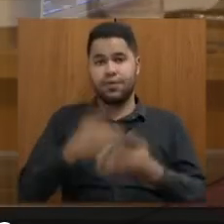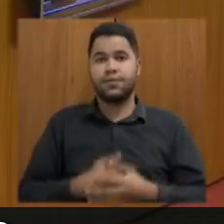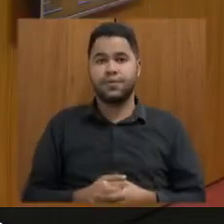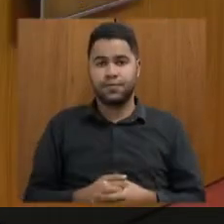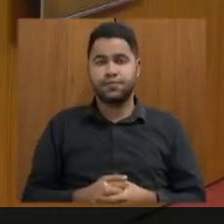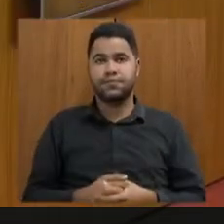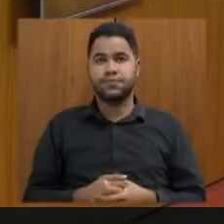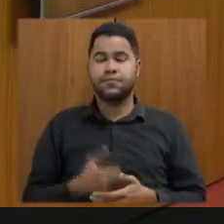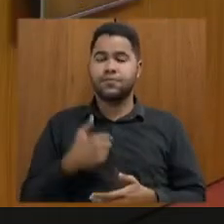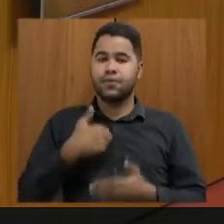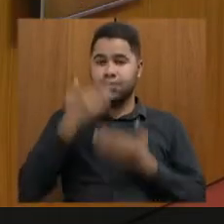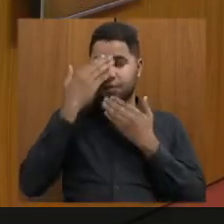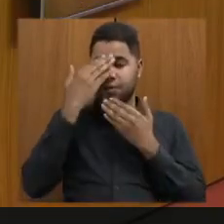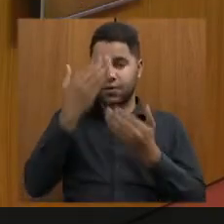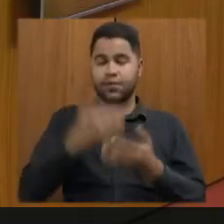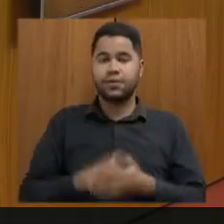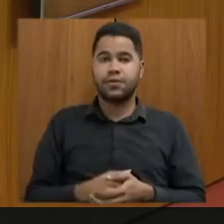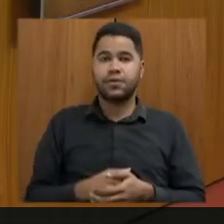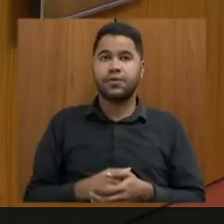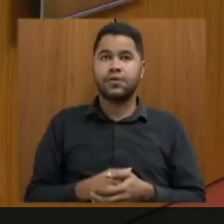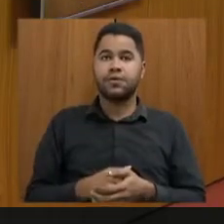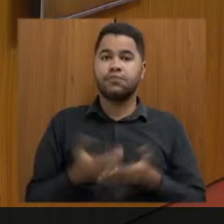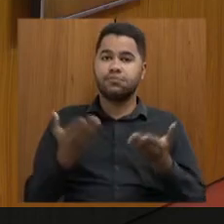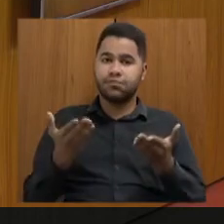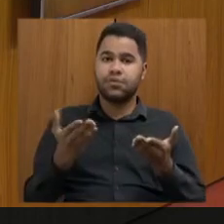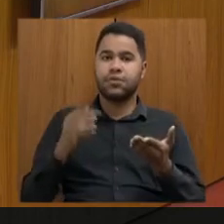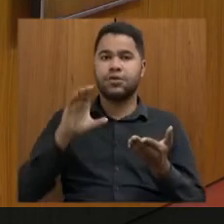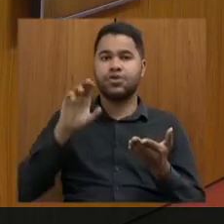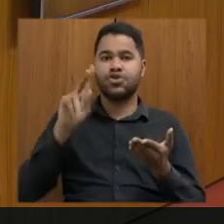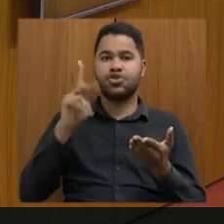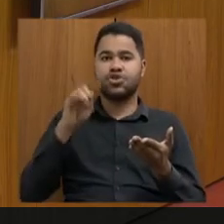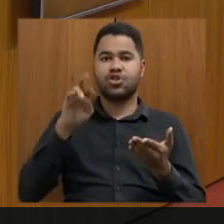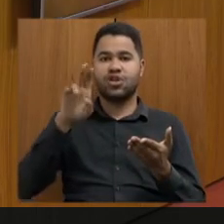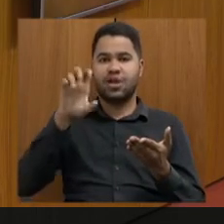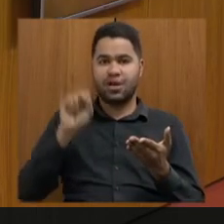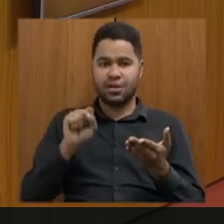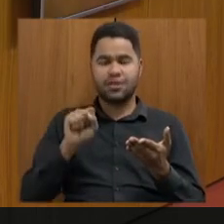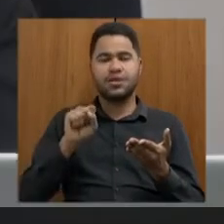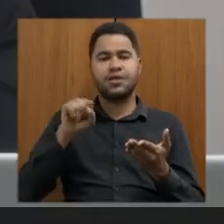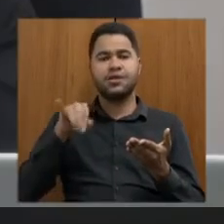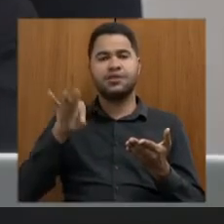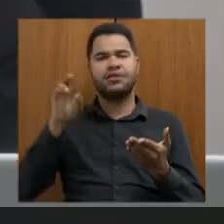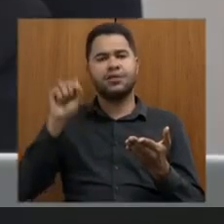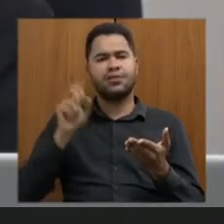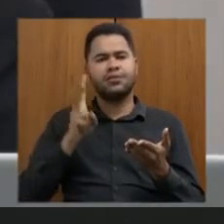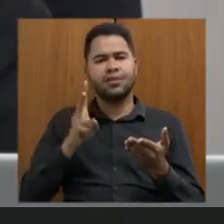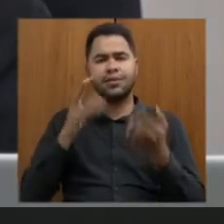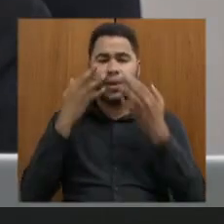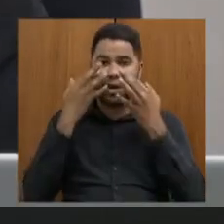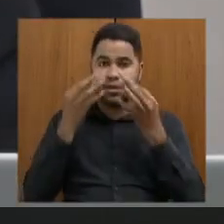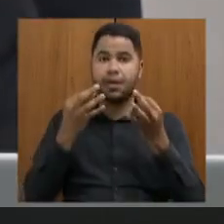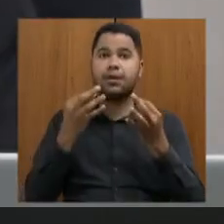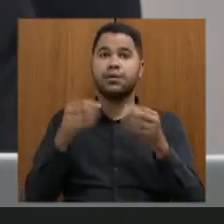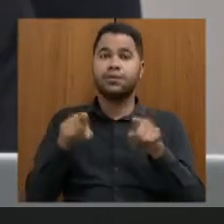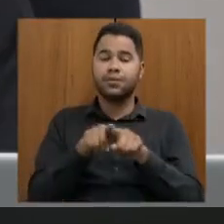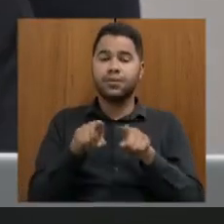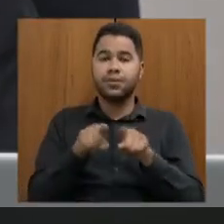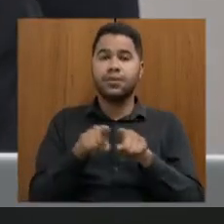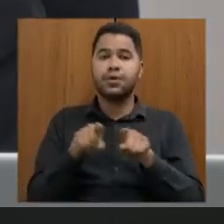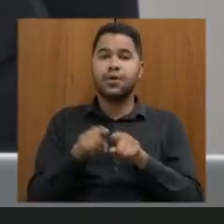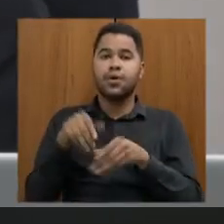Eu que agradeço saudável Deputado Charles Santos sempre tão Atento e nos dando cloro